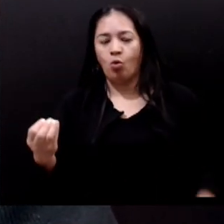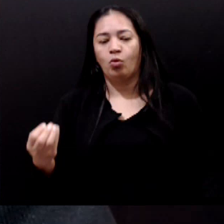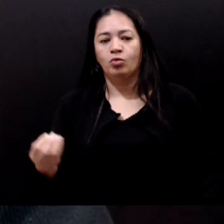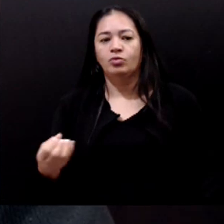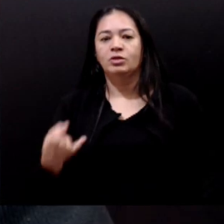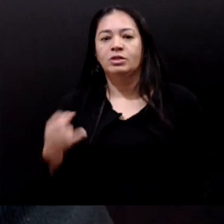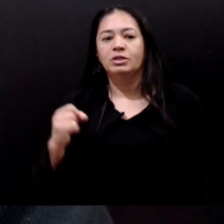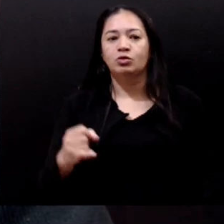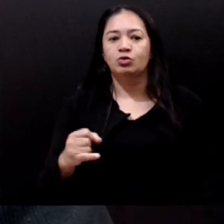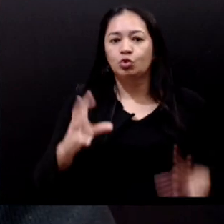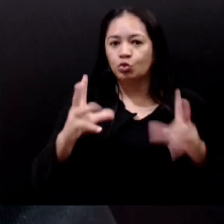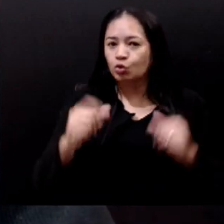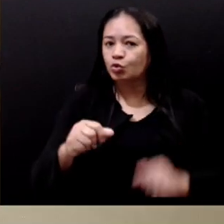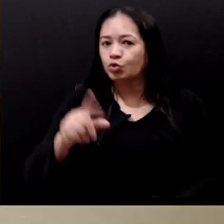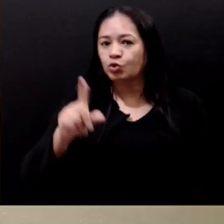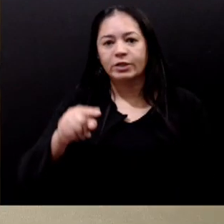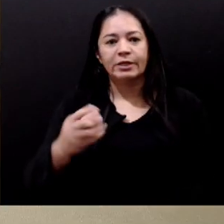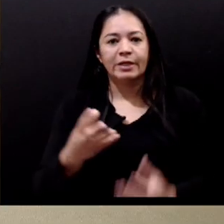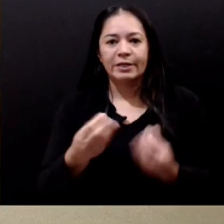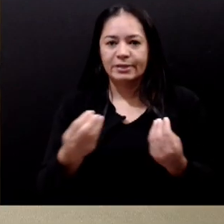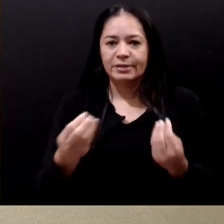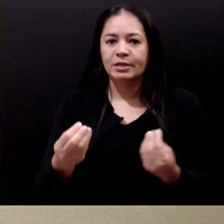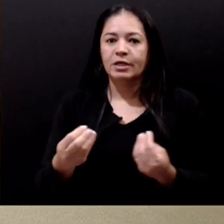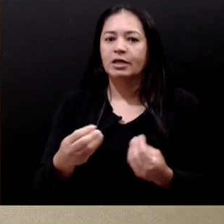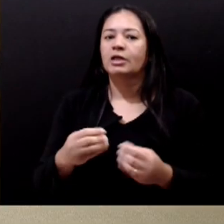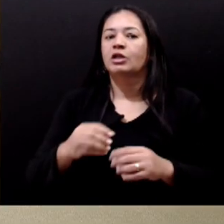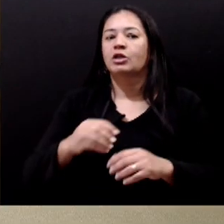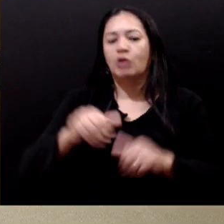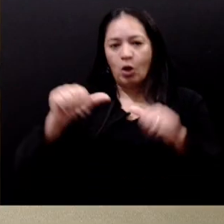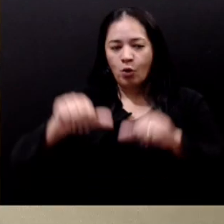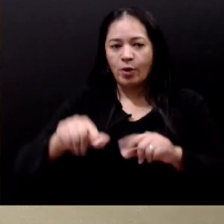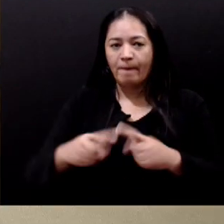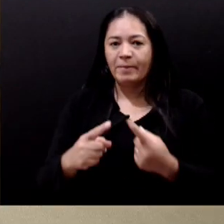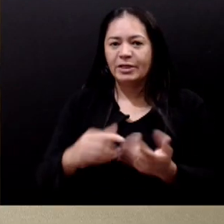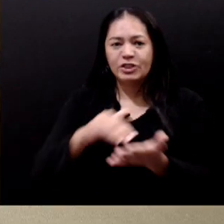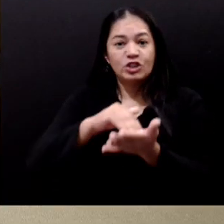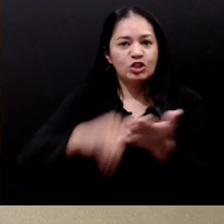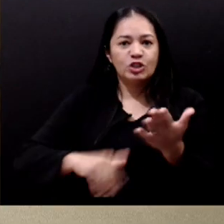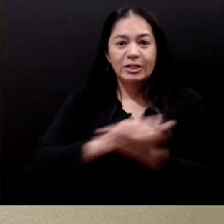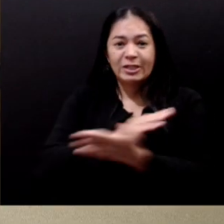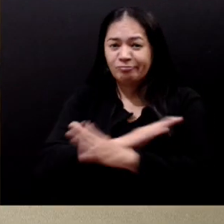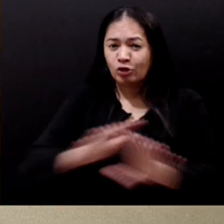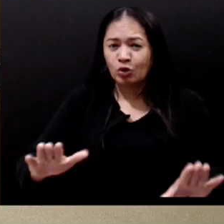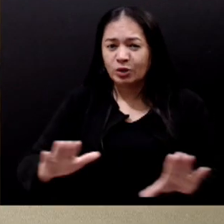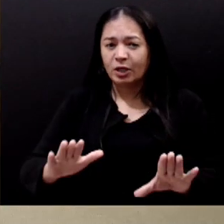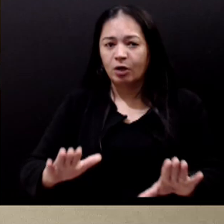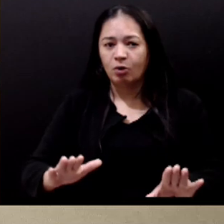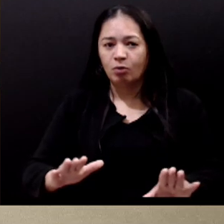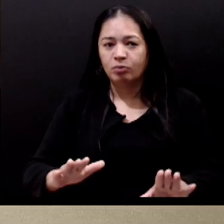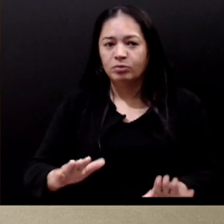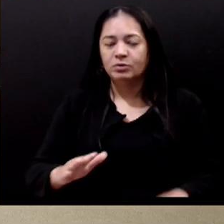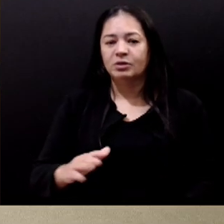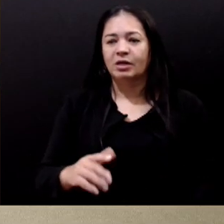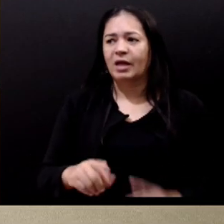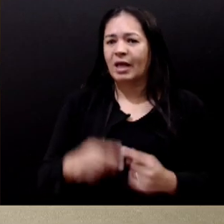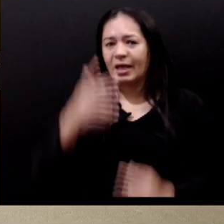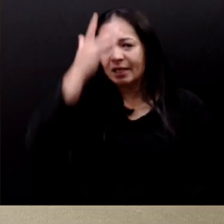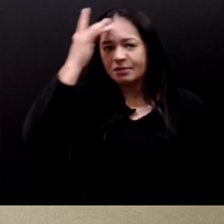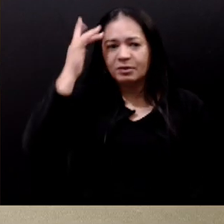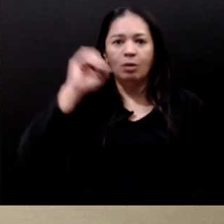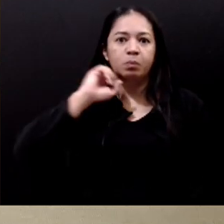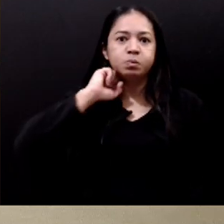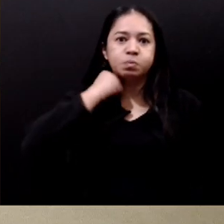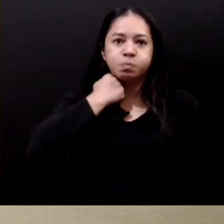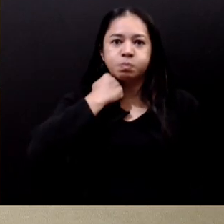qualquer coisa faz mal. Mas quando você tira o açúcar de uma vez de uma alimentação, as pessoas ficam estressadas, não Com Com ficam? certeza, certeza.